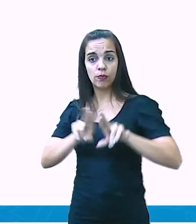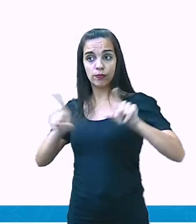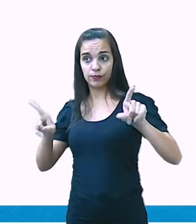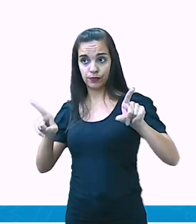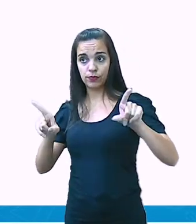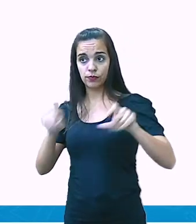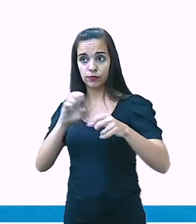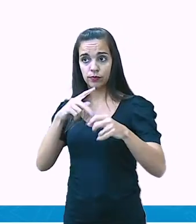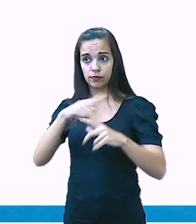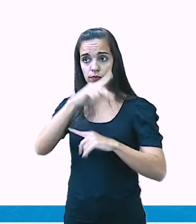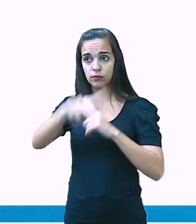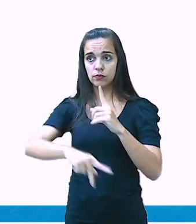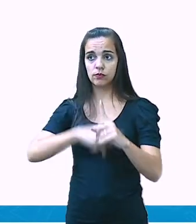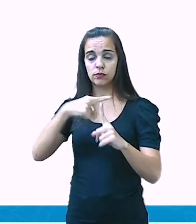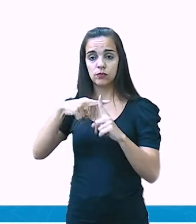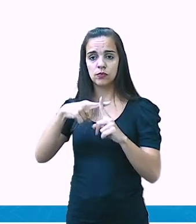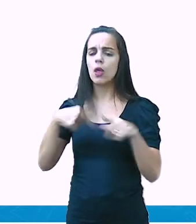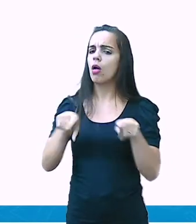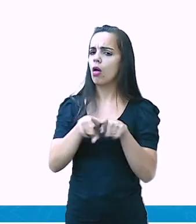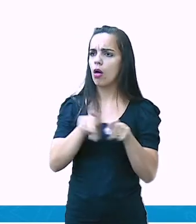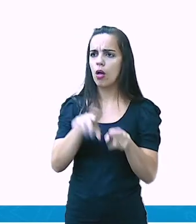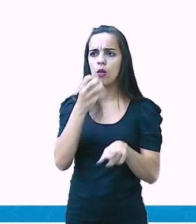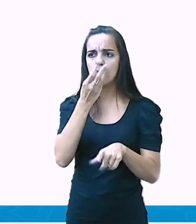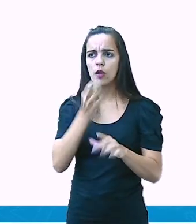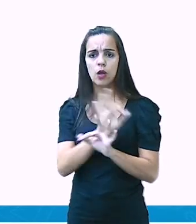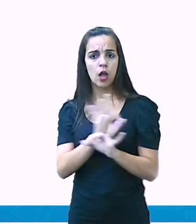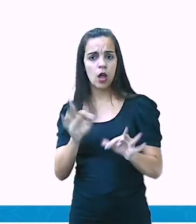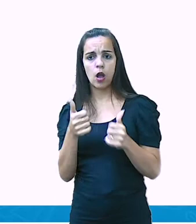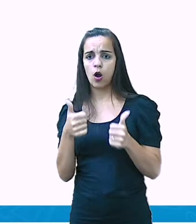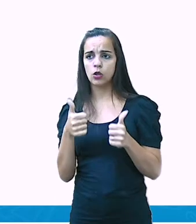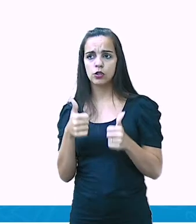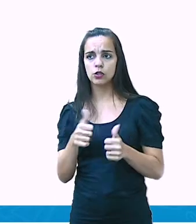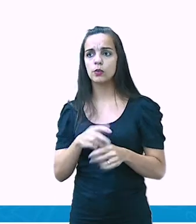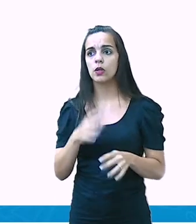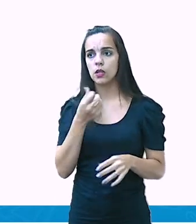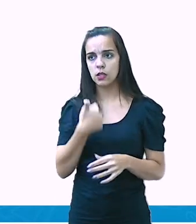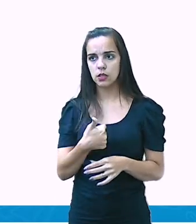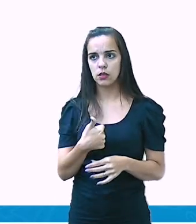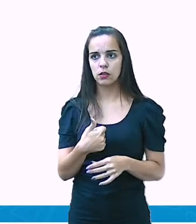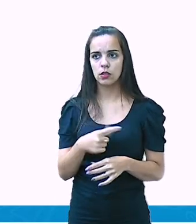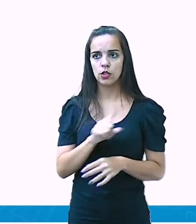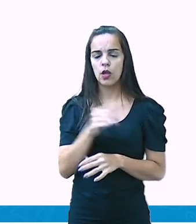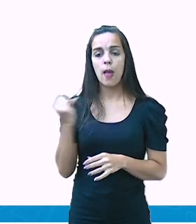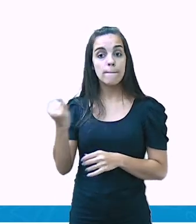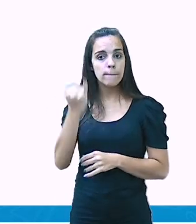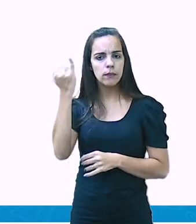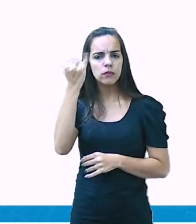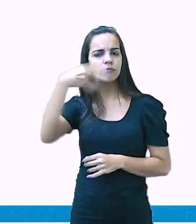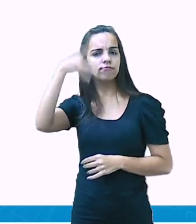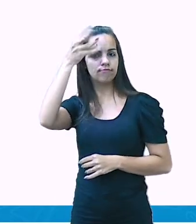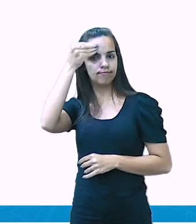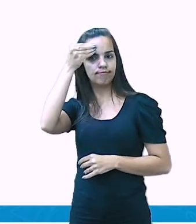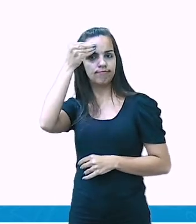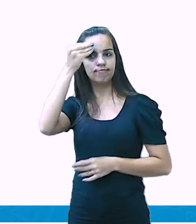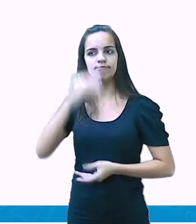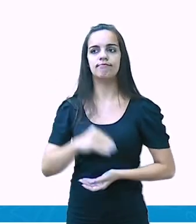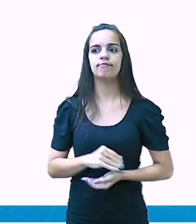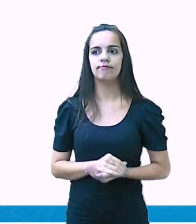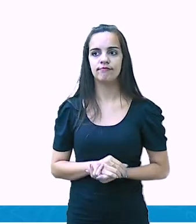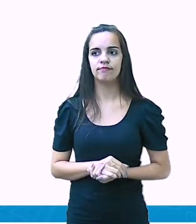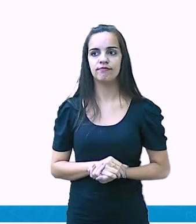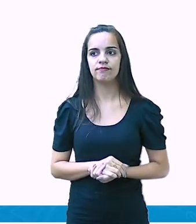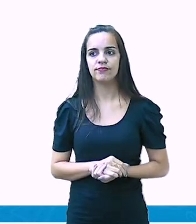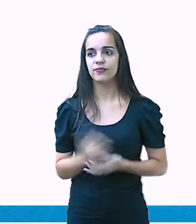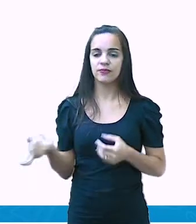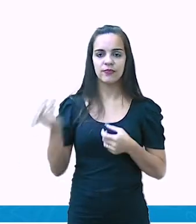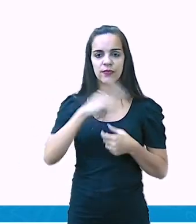do número de prótons. Perfeito! É isso mesmo! Viu? Importante, já está no caminho certíssimo.